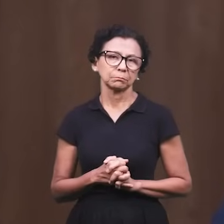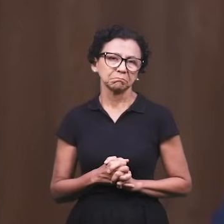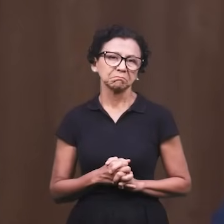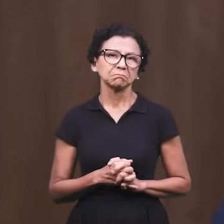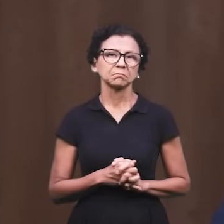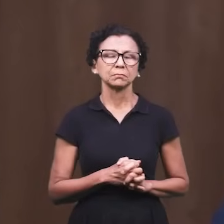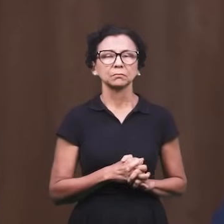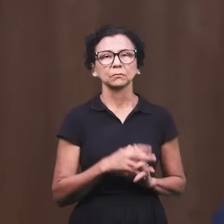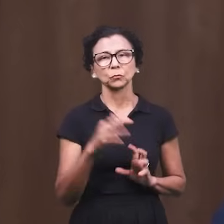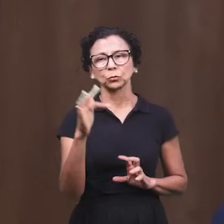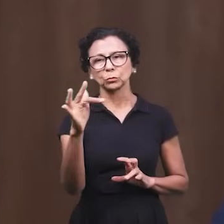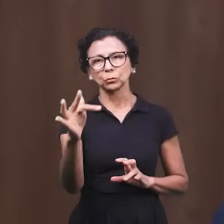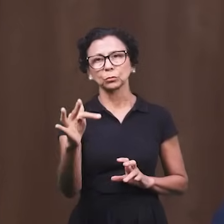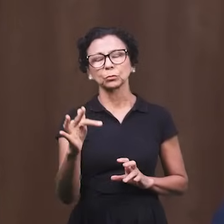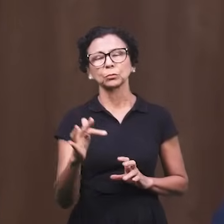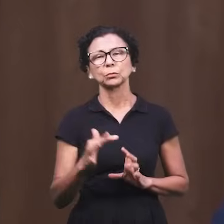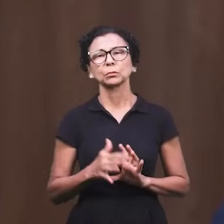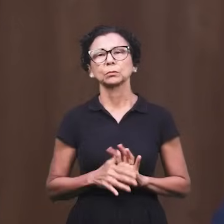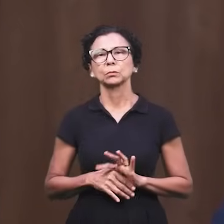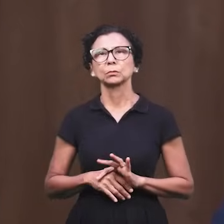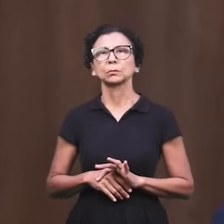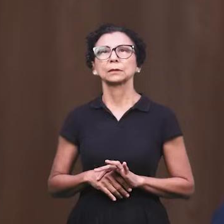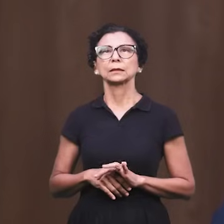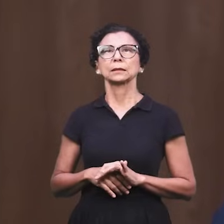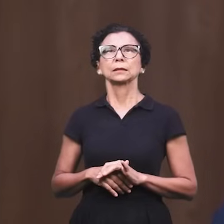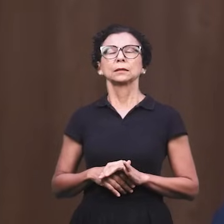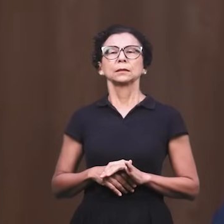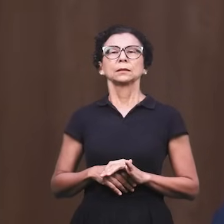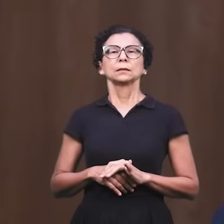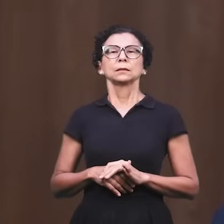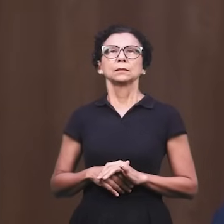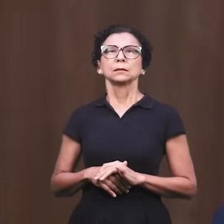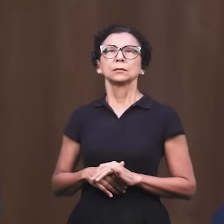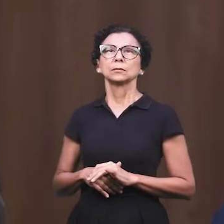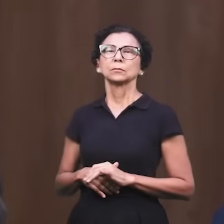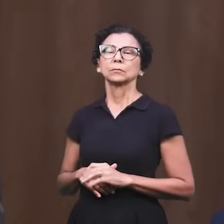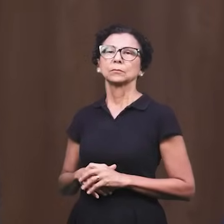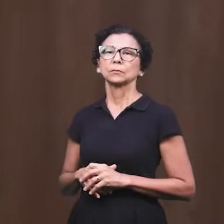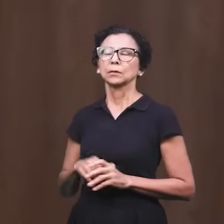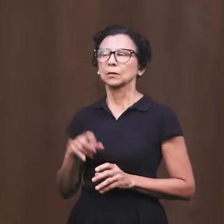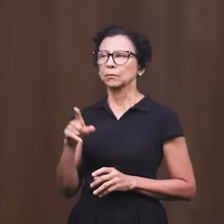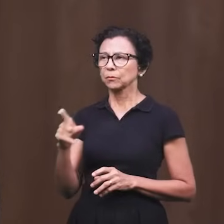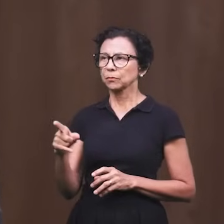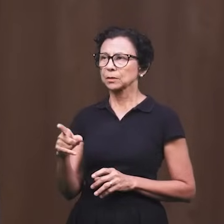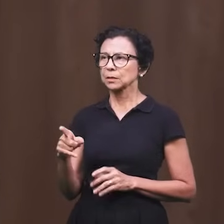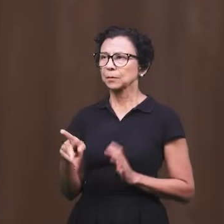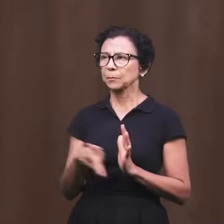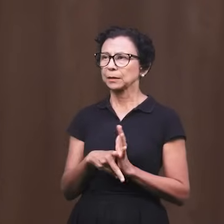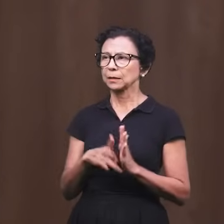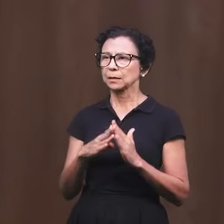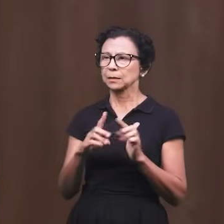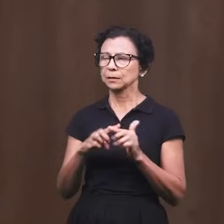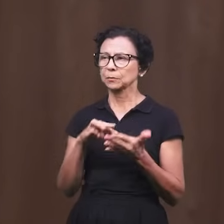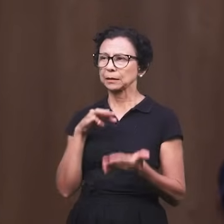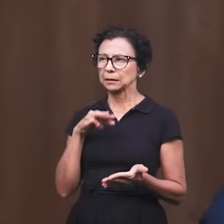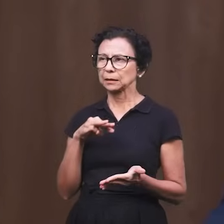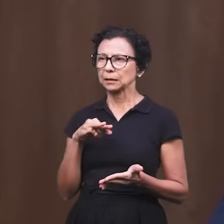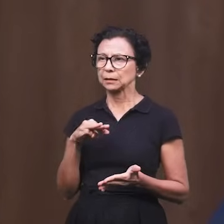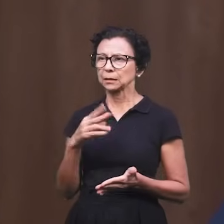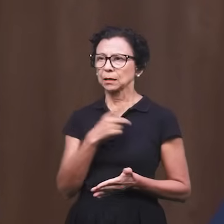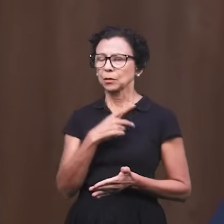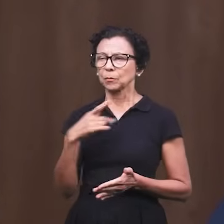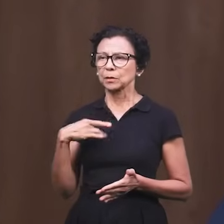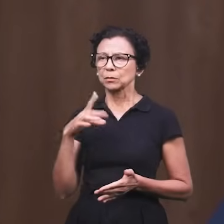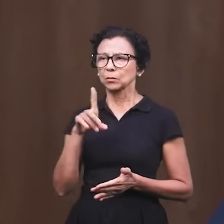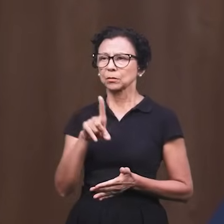que é a sua vida, é o seu futuro, aquilo que você almeja. Você falou aí que você é ovelha do pastor Daniel, né? Vamos falar aqui do Anderson também,